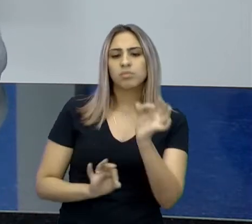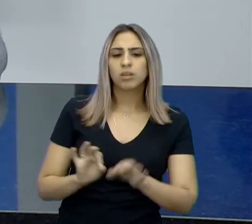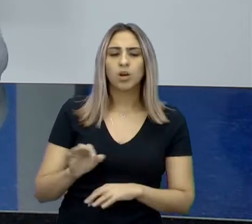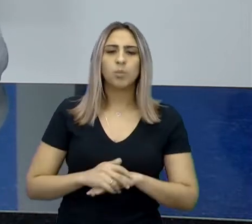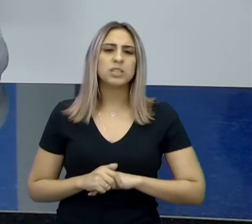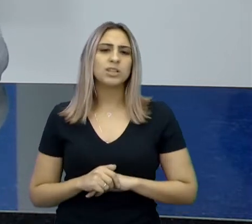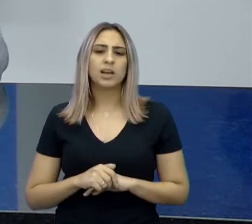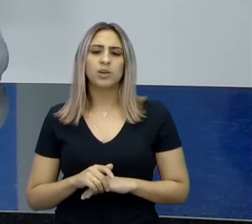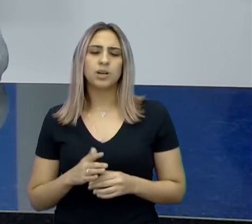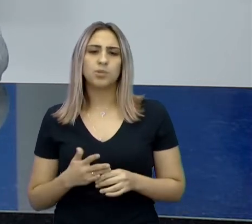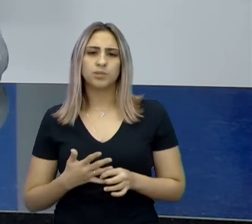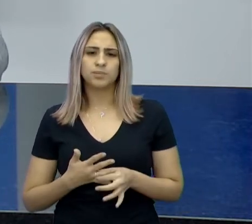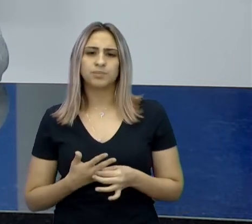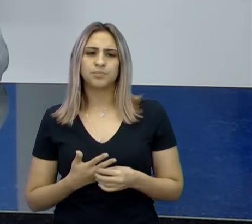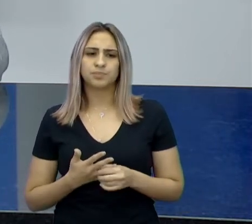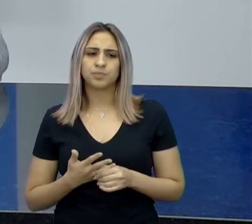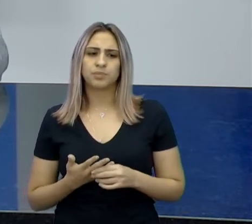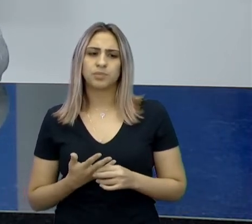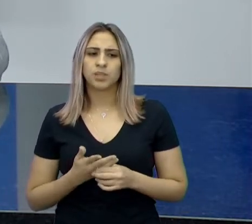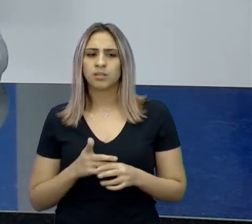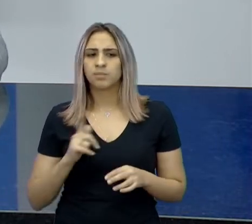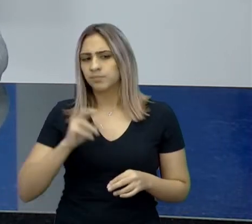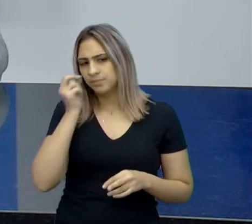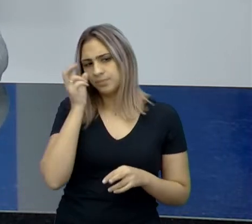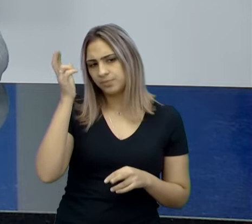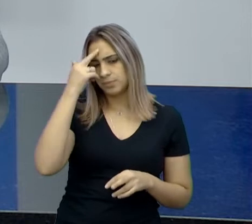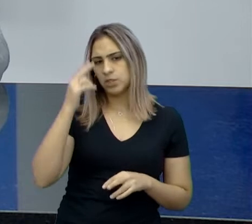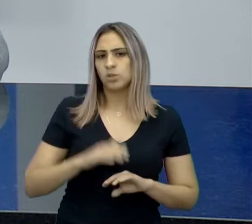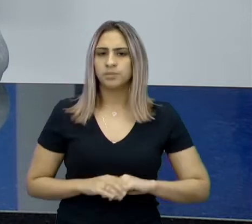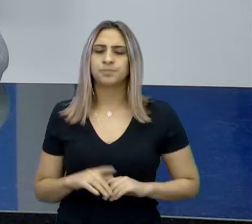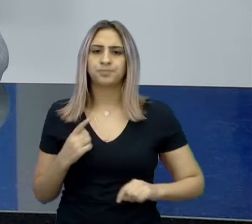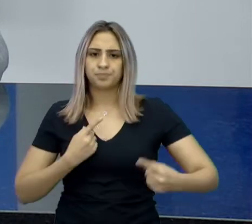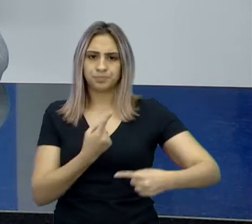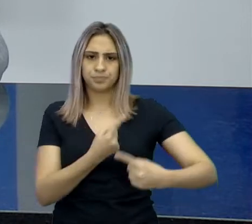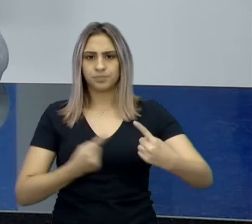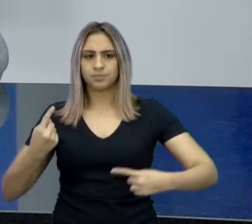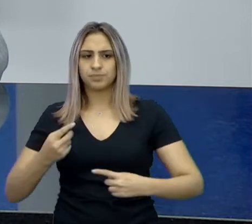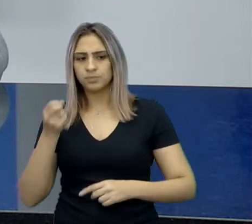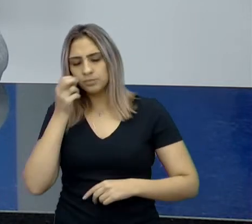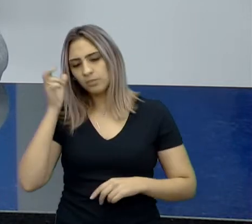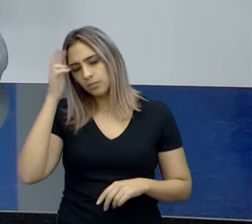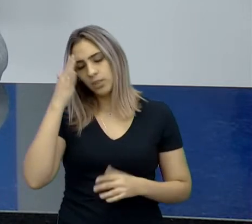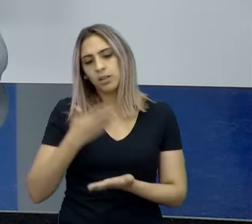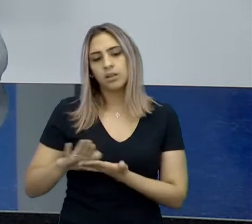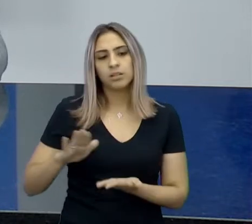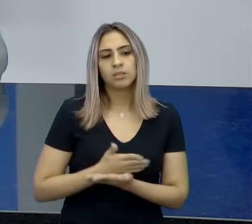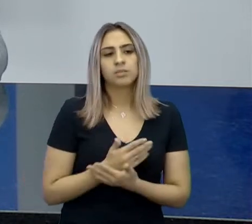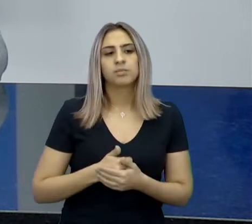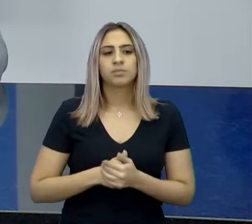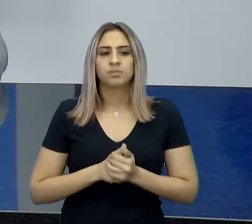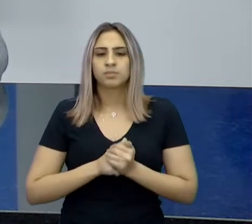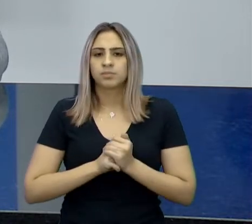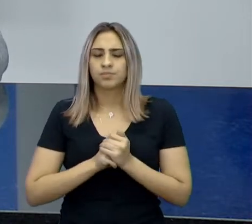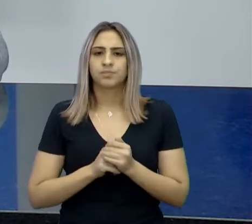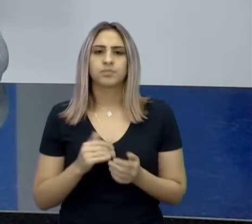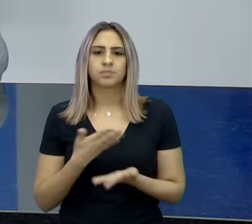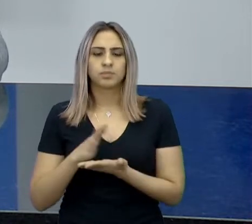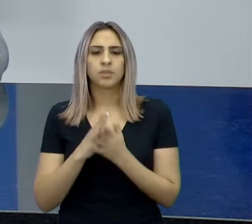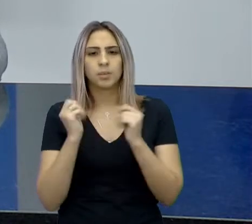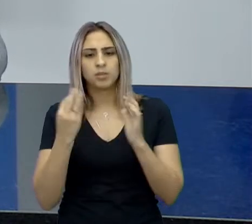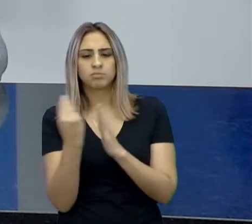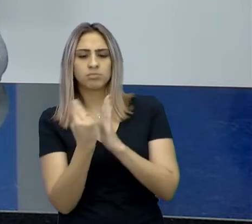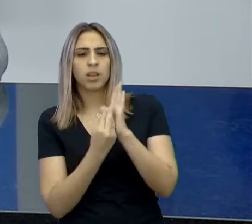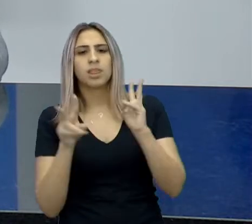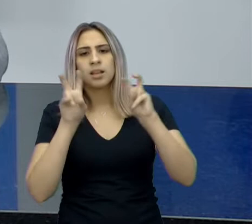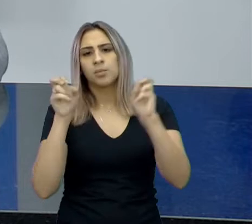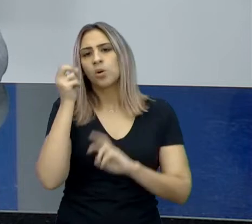território. Depois a gente vai ter uma cultura, né? Então todo território tem cultura. Que cultura é essa, né? Você pode colocar aí em